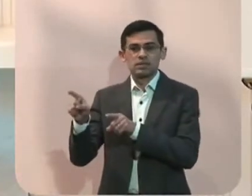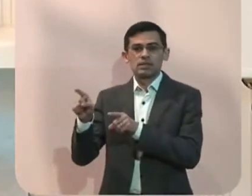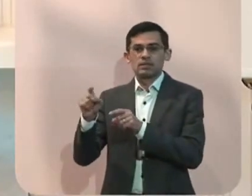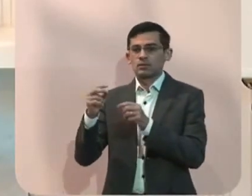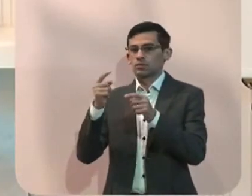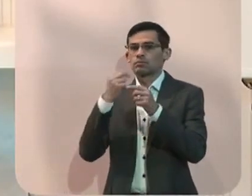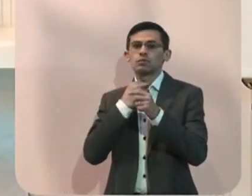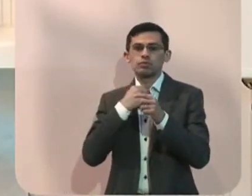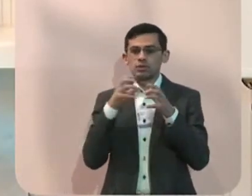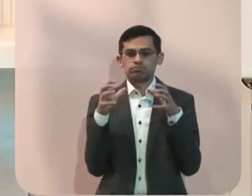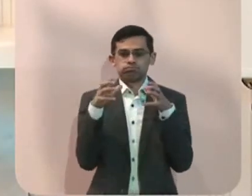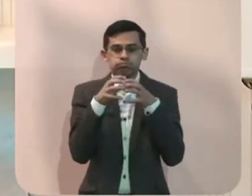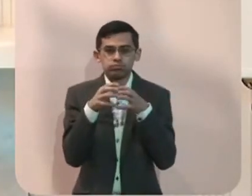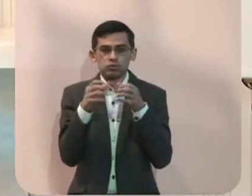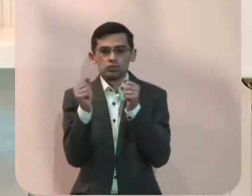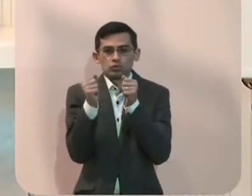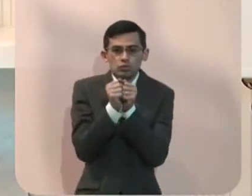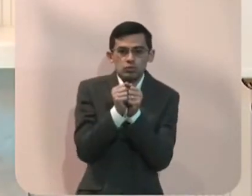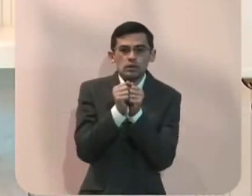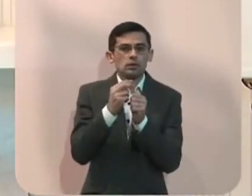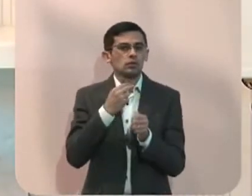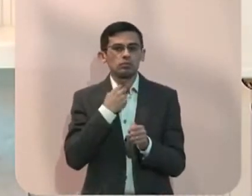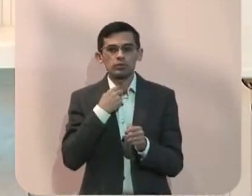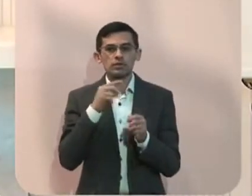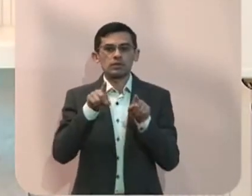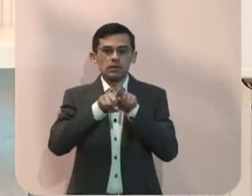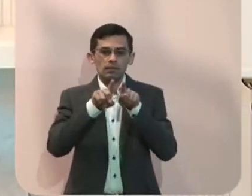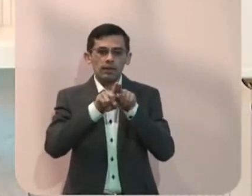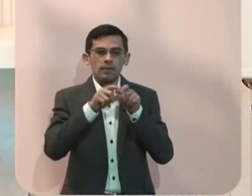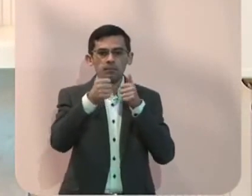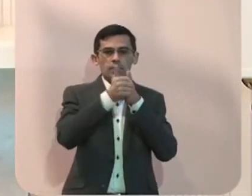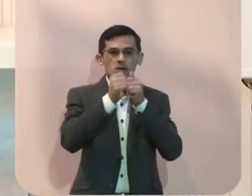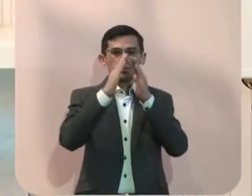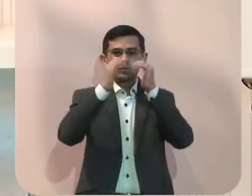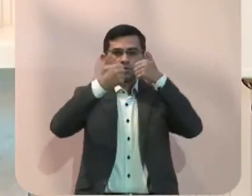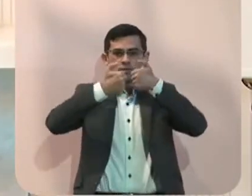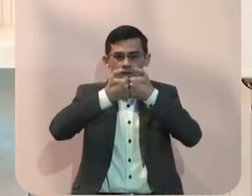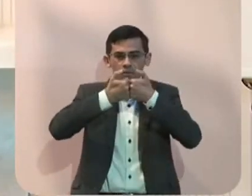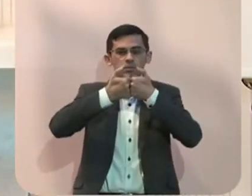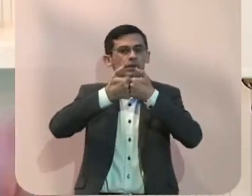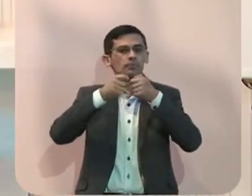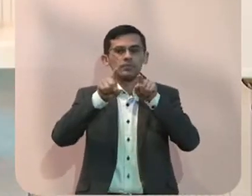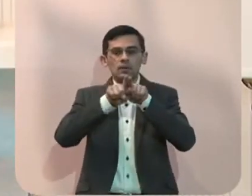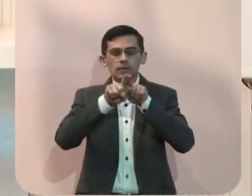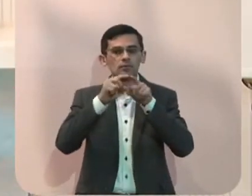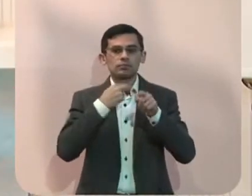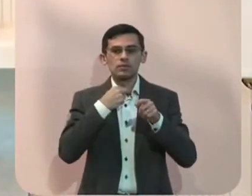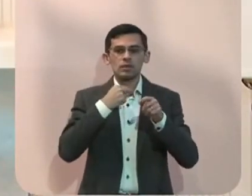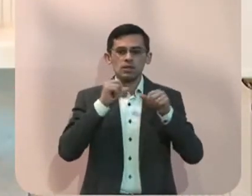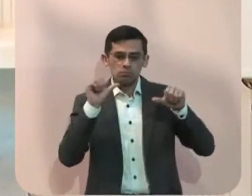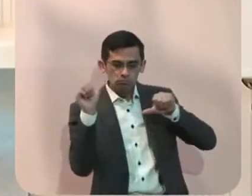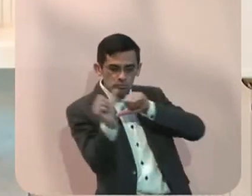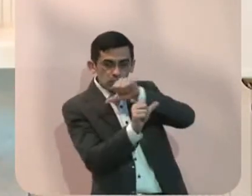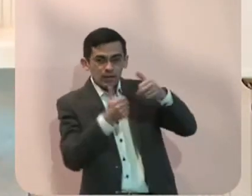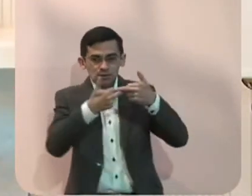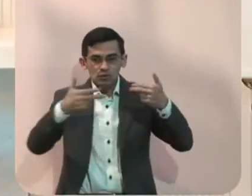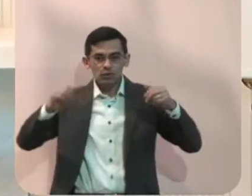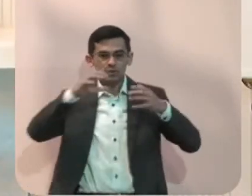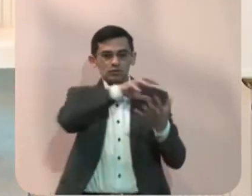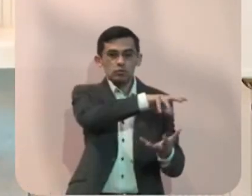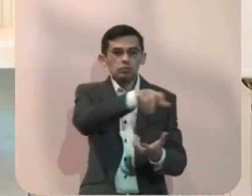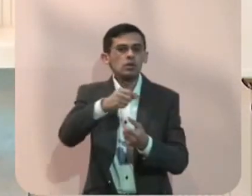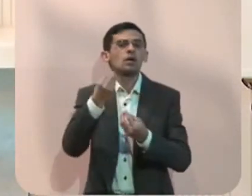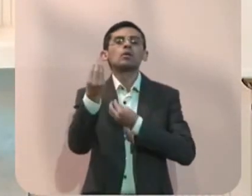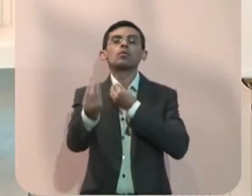podiam mais se reunir, quando eles não podiam mais estar no pátio do templo, quando as coisas mudaram no mundo, como é que